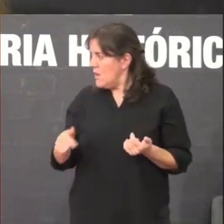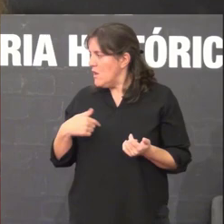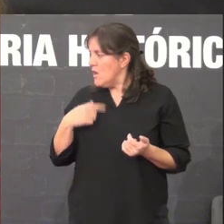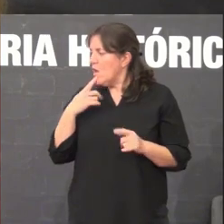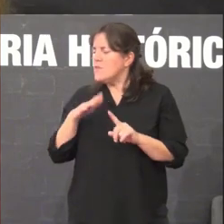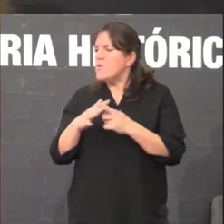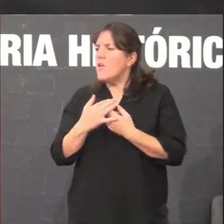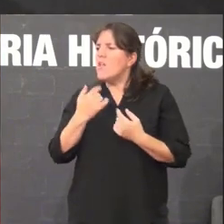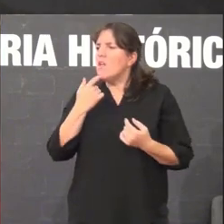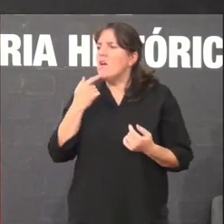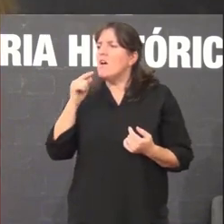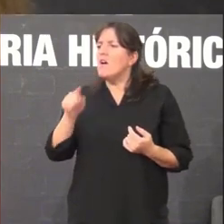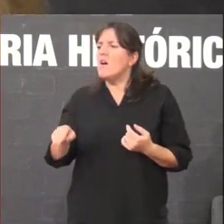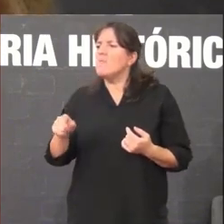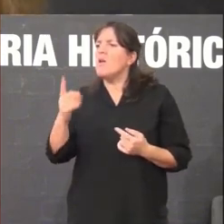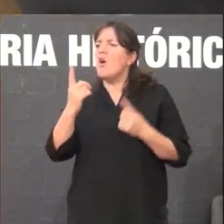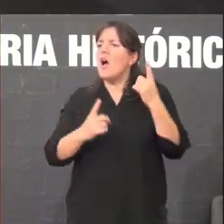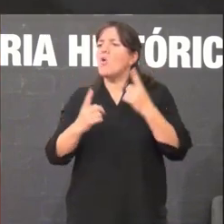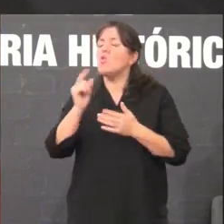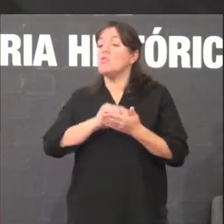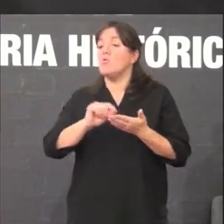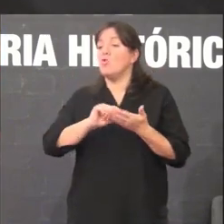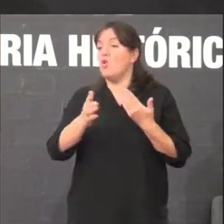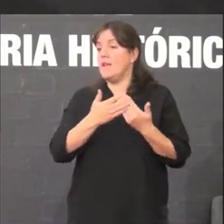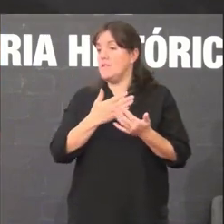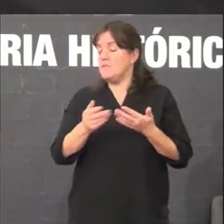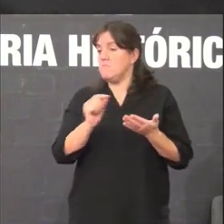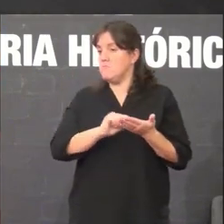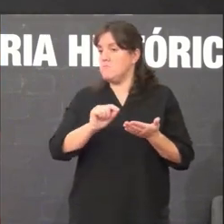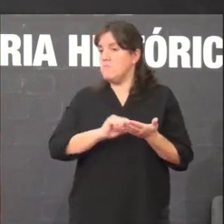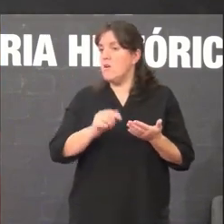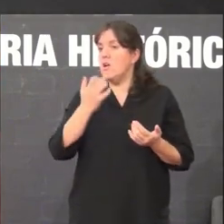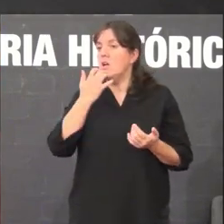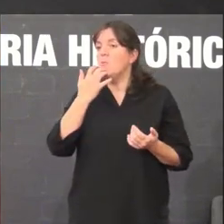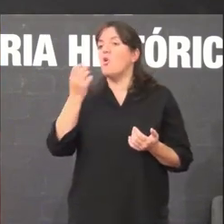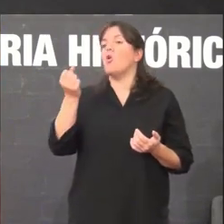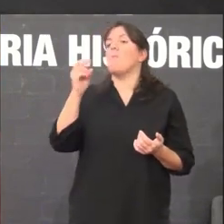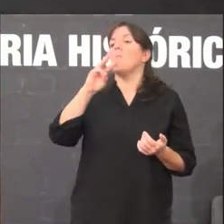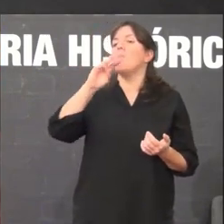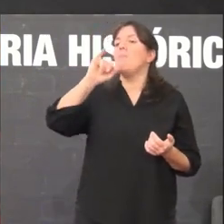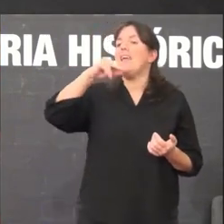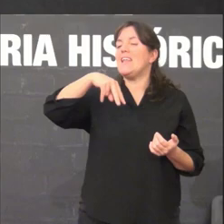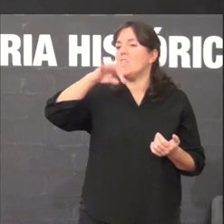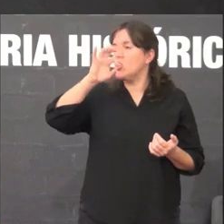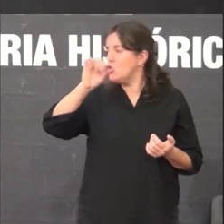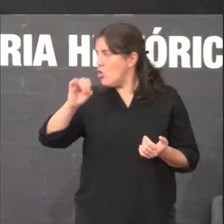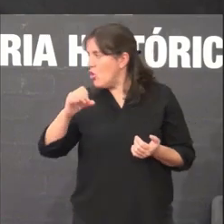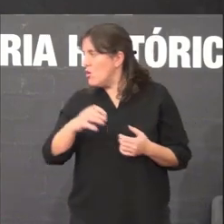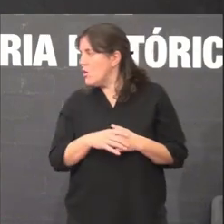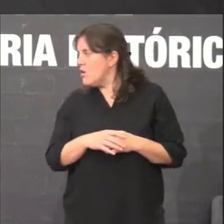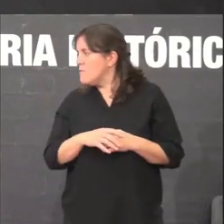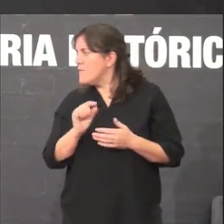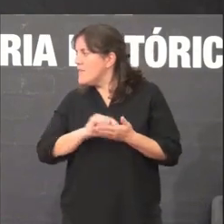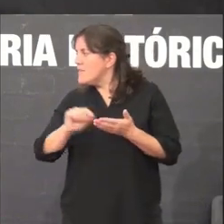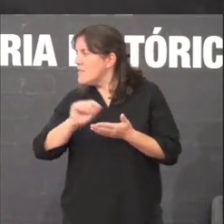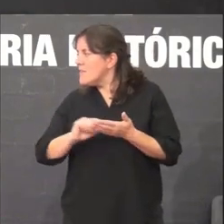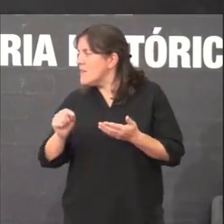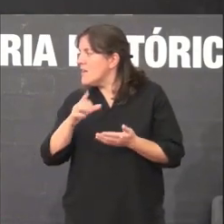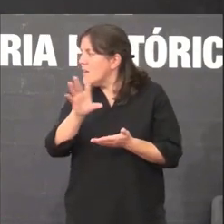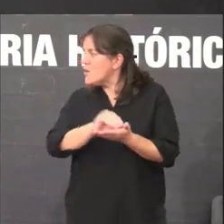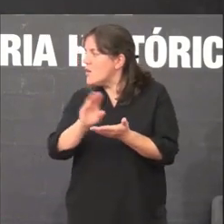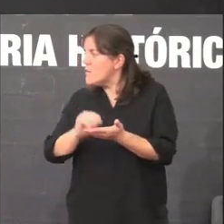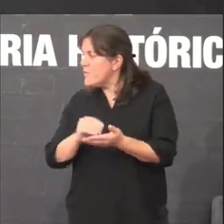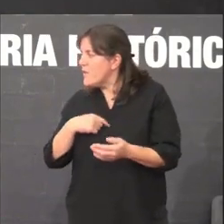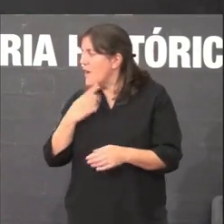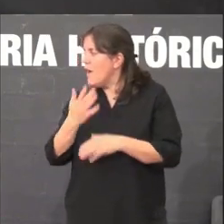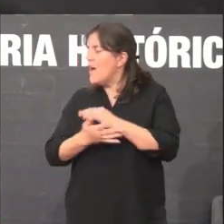questão. Para alguns autores, como sobretudo António Costa Pinto ou Rui Ramos, que são alguns cientistas